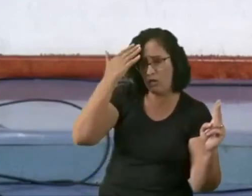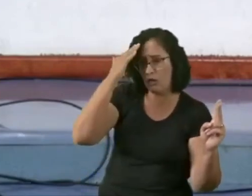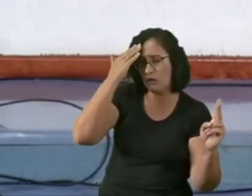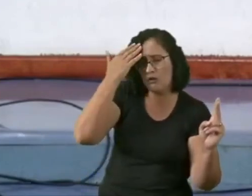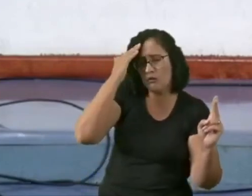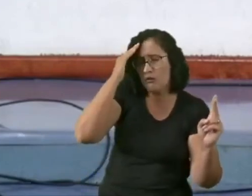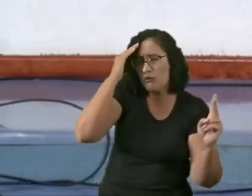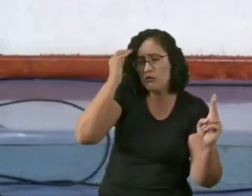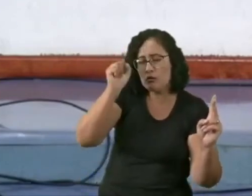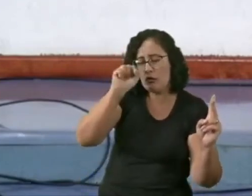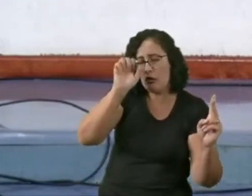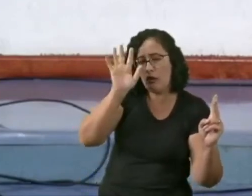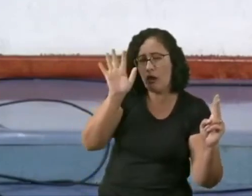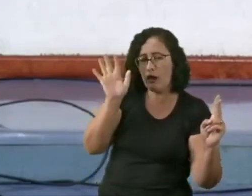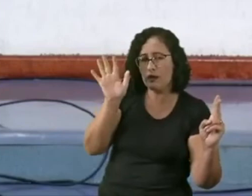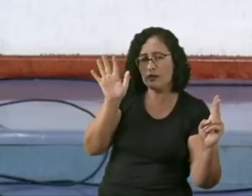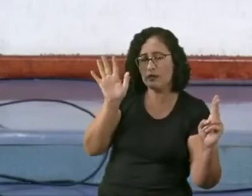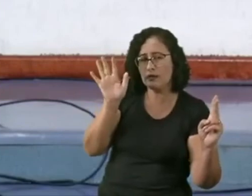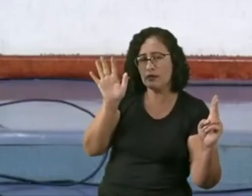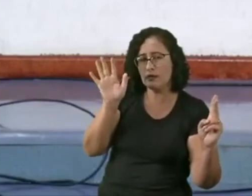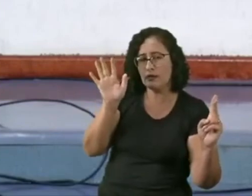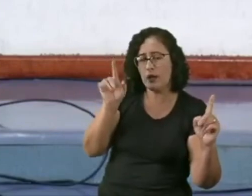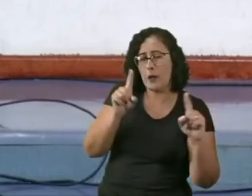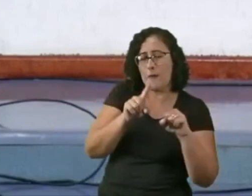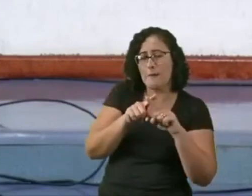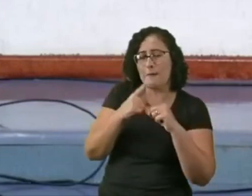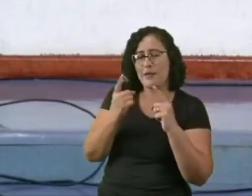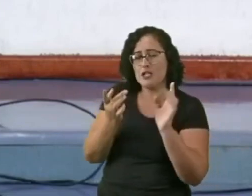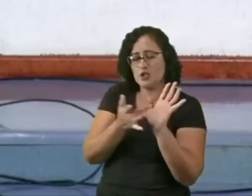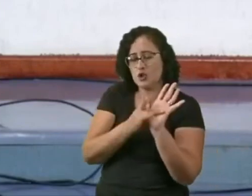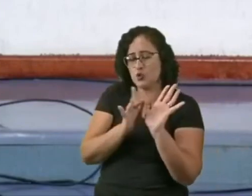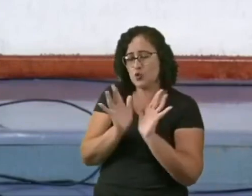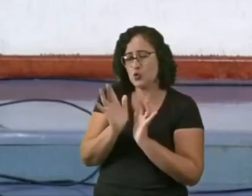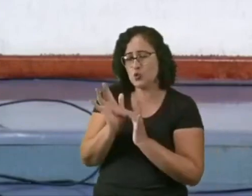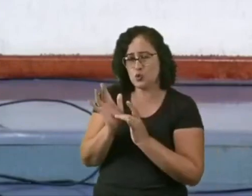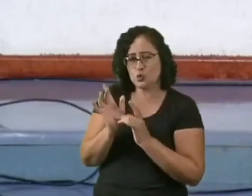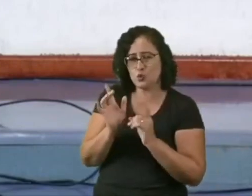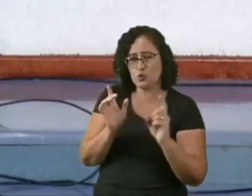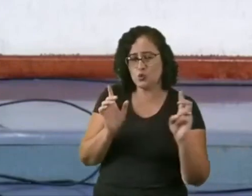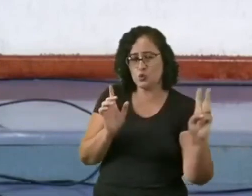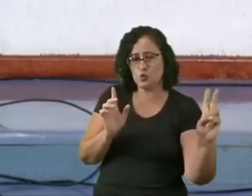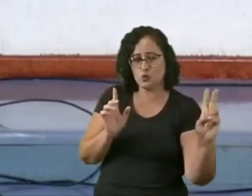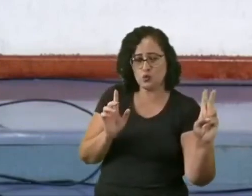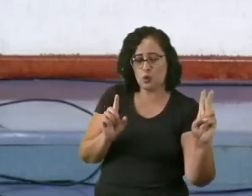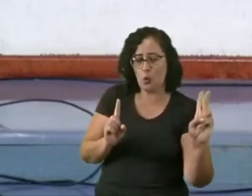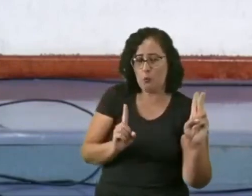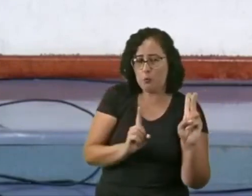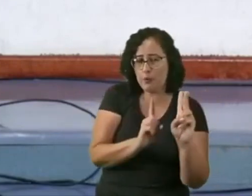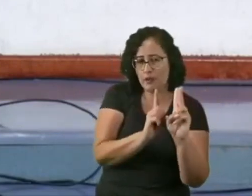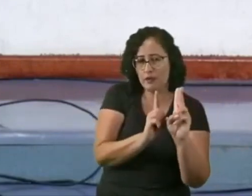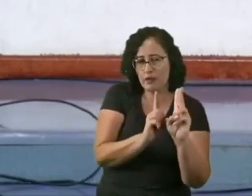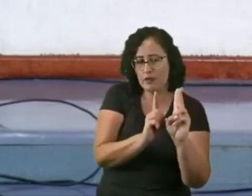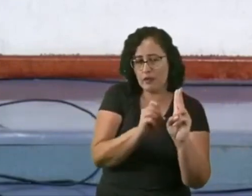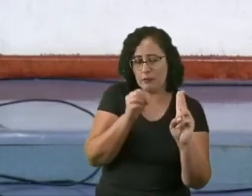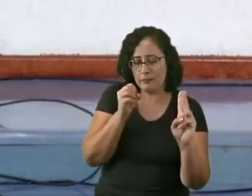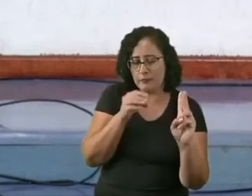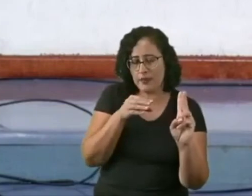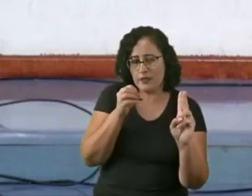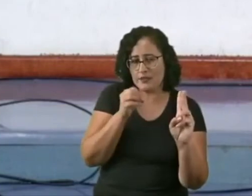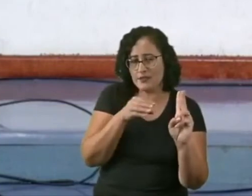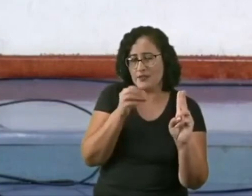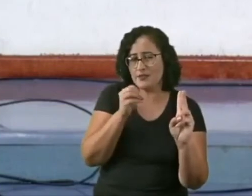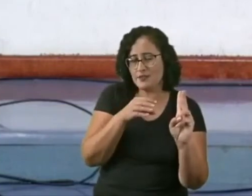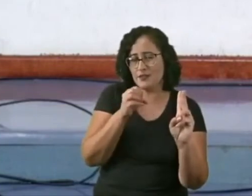mas Jesus teve um momento que abriu os olhos deles para eles perceberem o